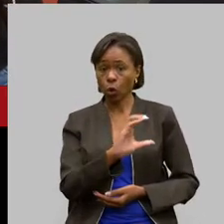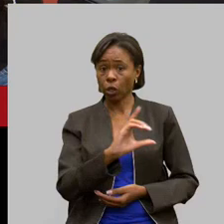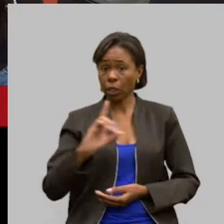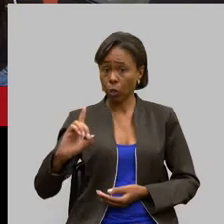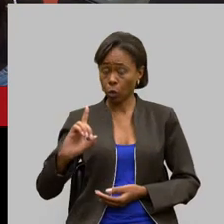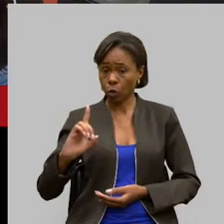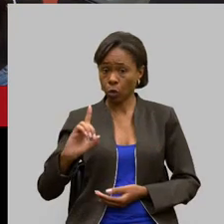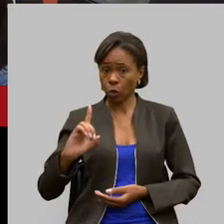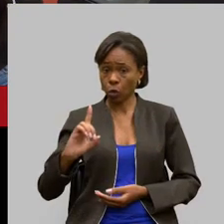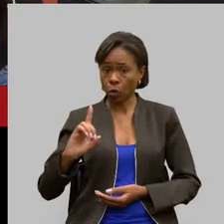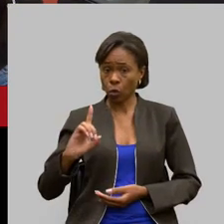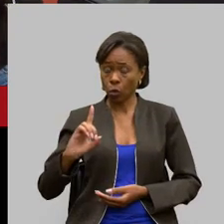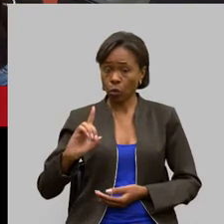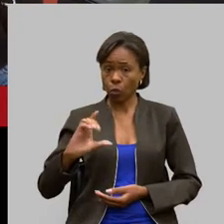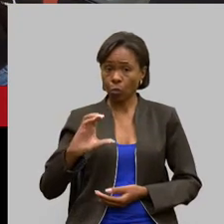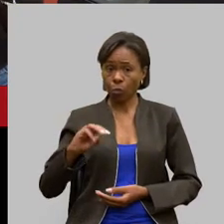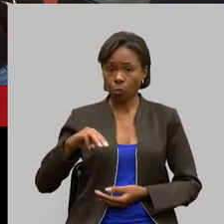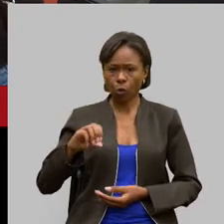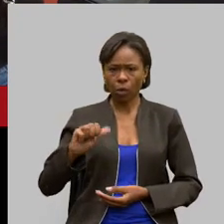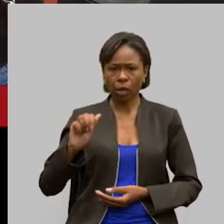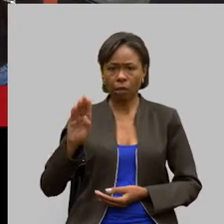depois a jos Leia